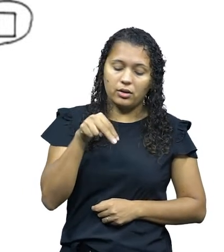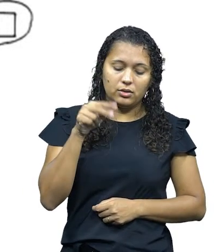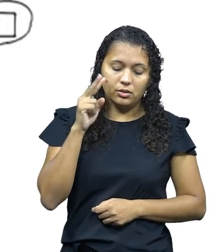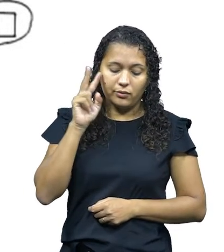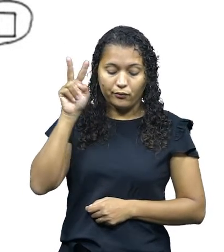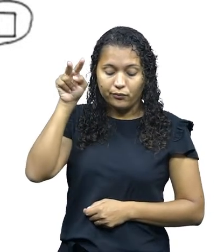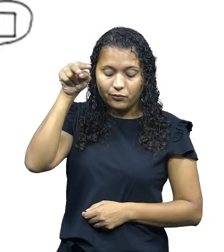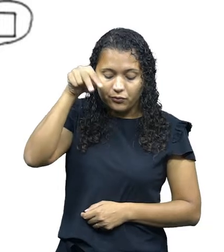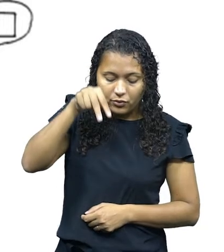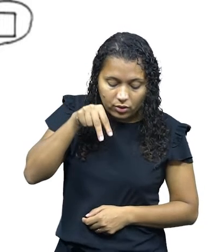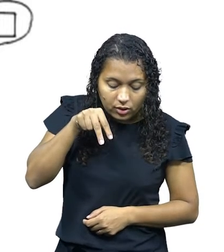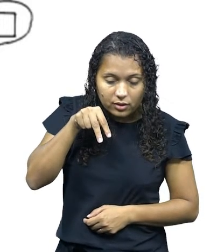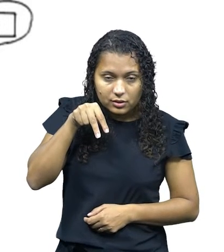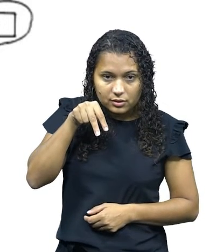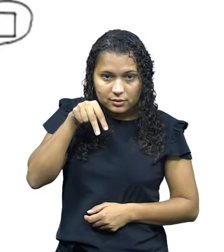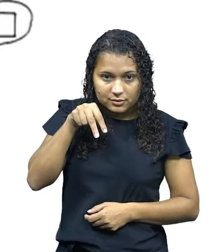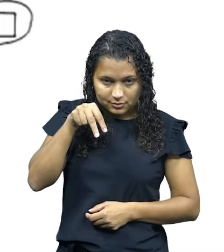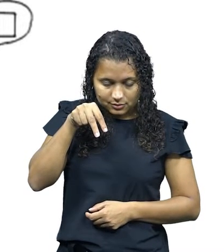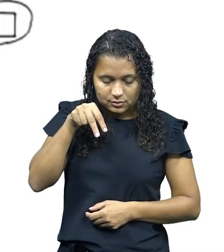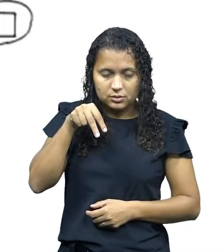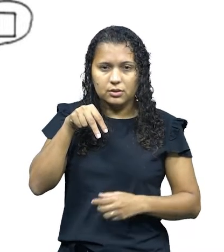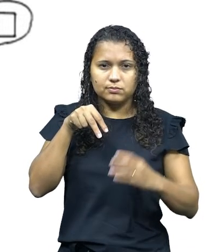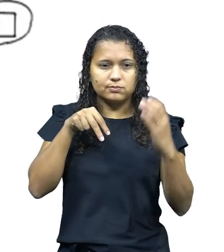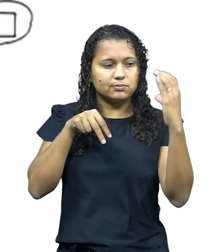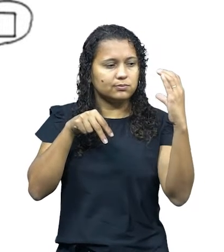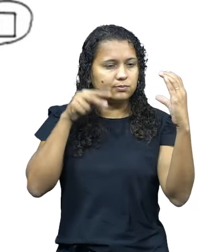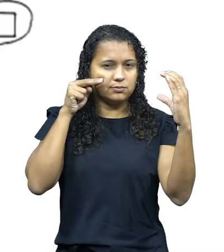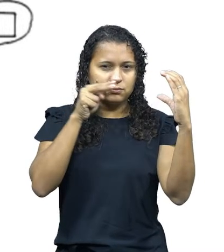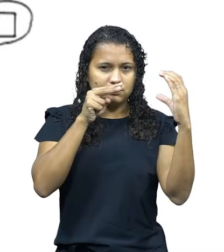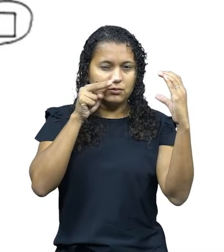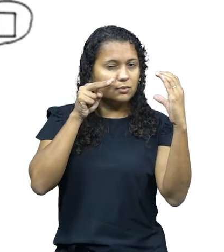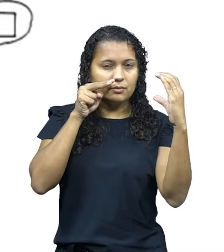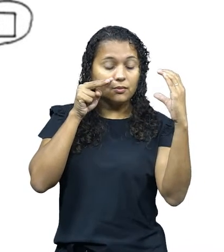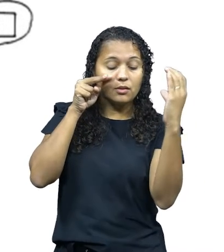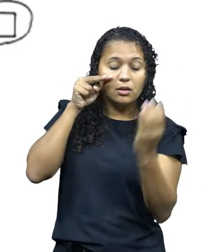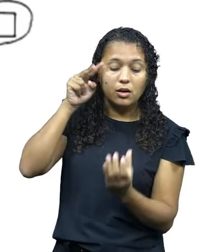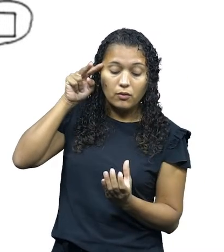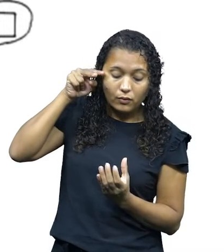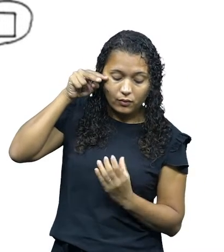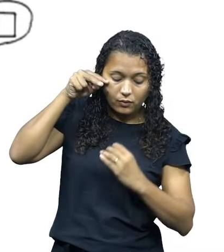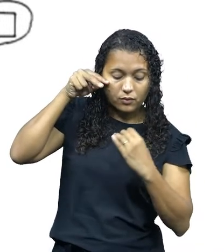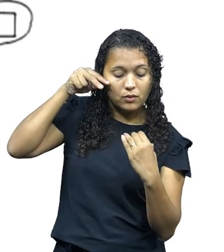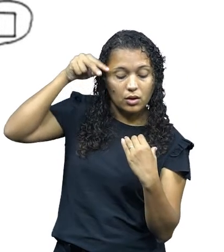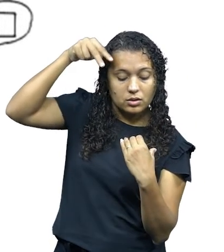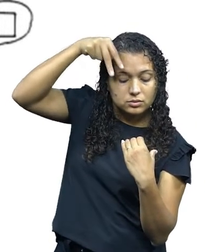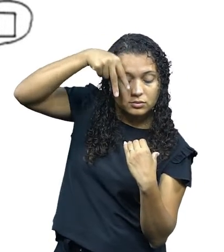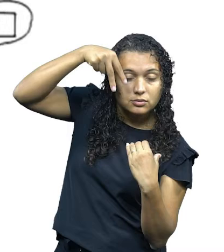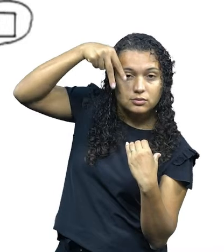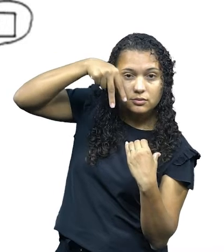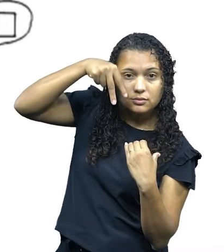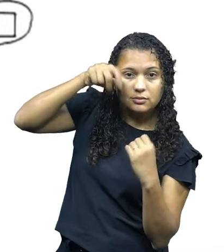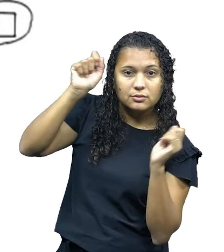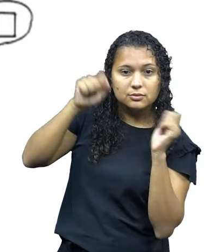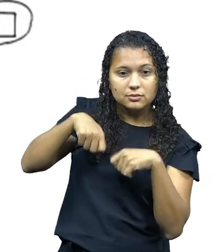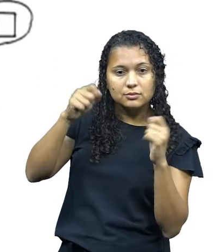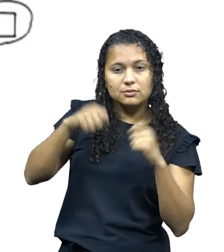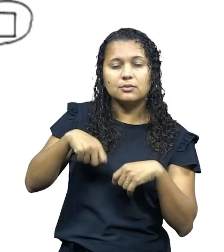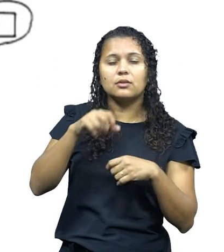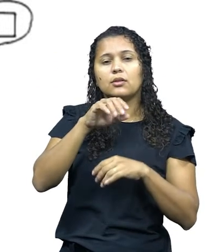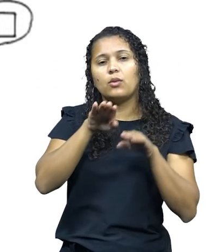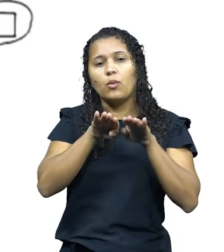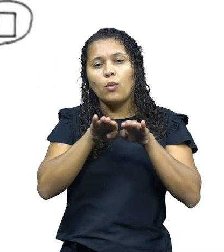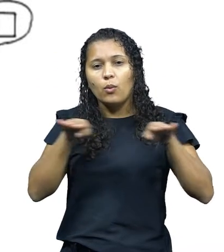ele olha o objeto de cima. Então, quando ele olha o objeto de cima, ele consegue fazer essa